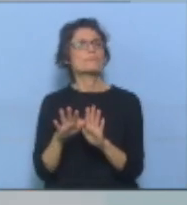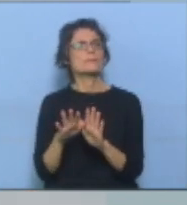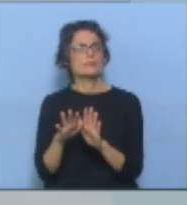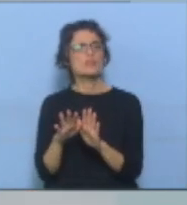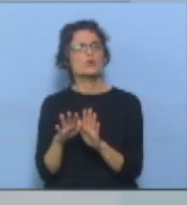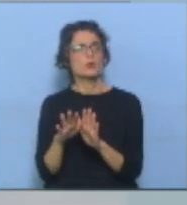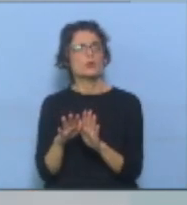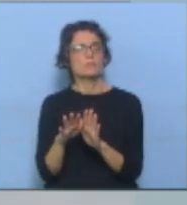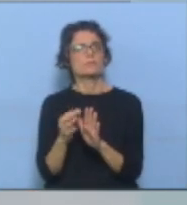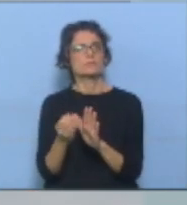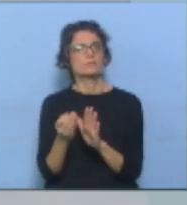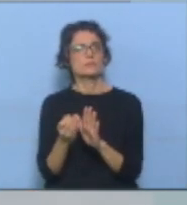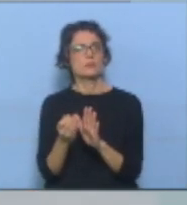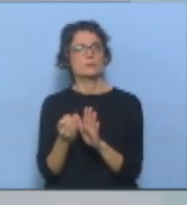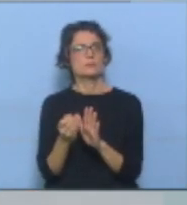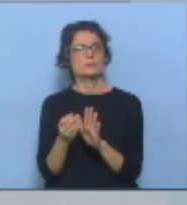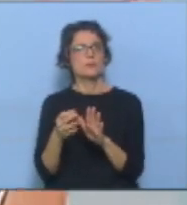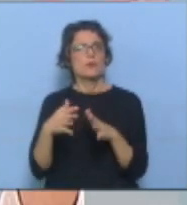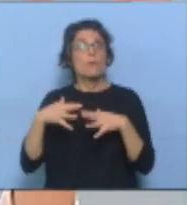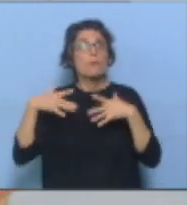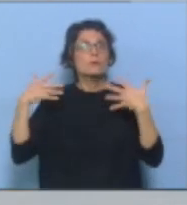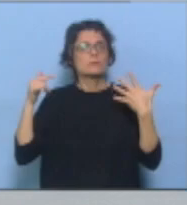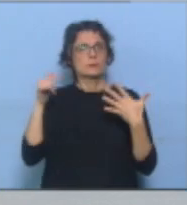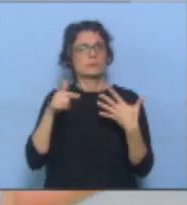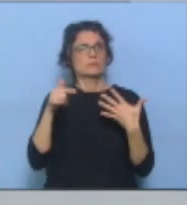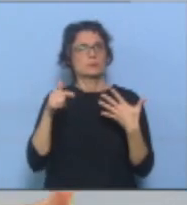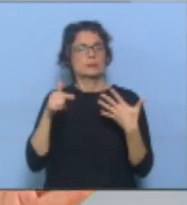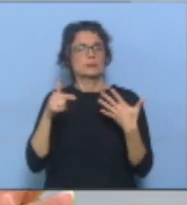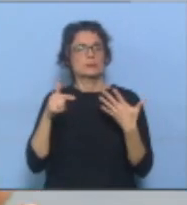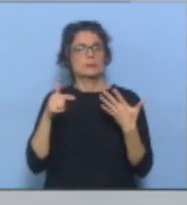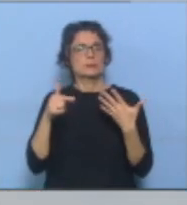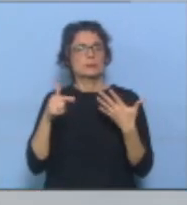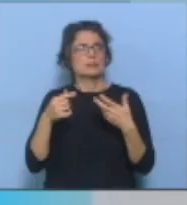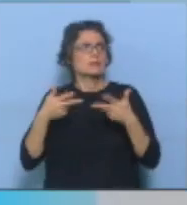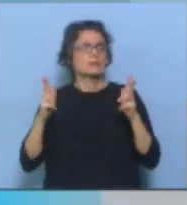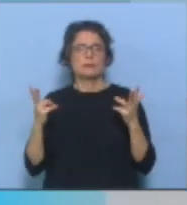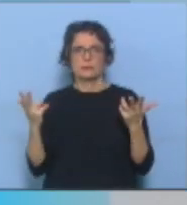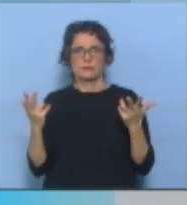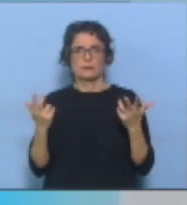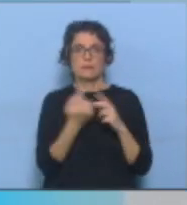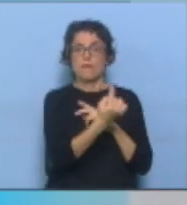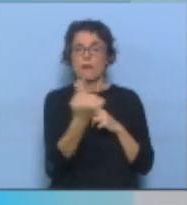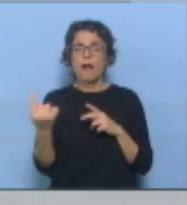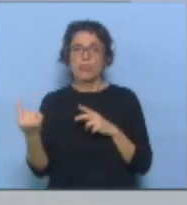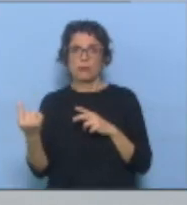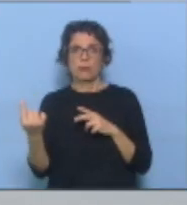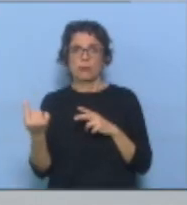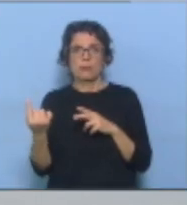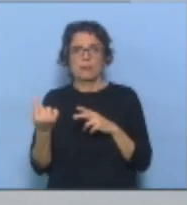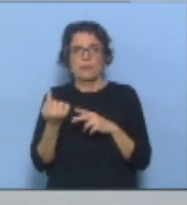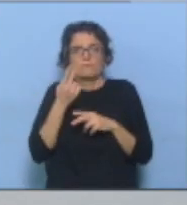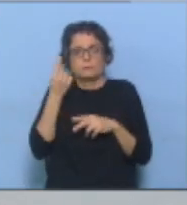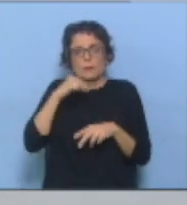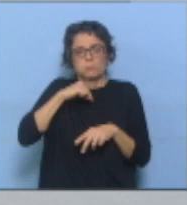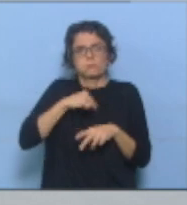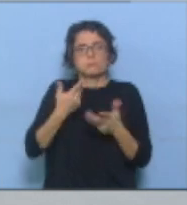e dos ateus, o espírito está muito em queda livre e cada um é uma coisa muito individual. Estamos